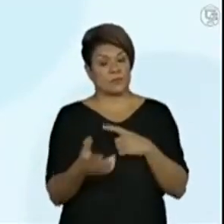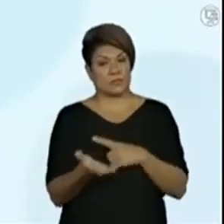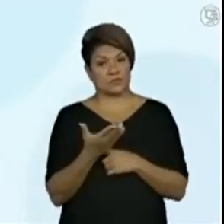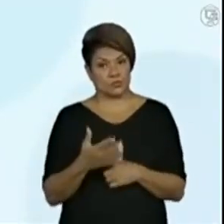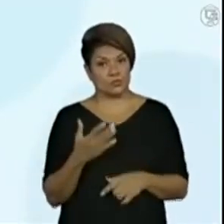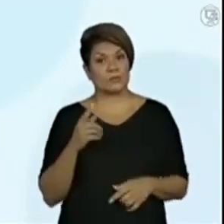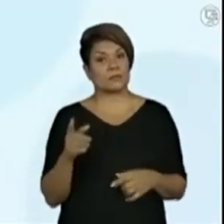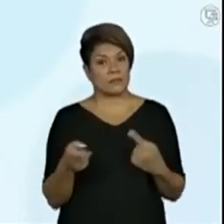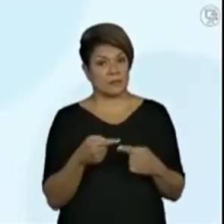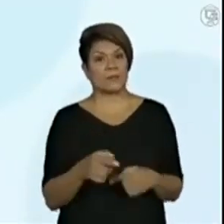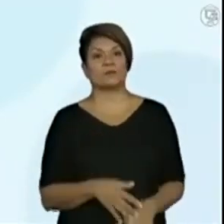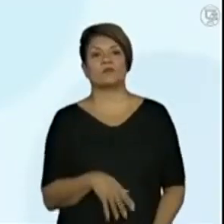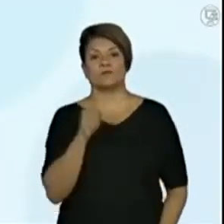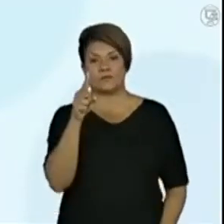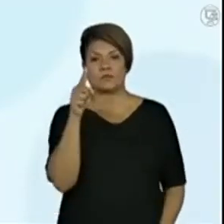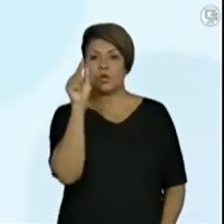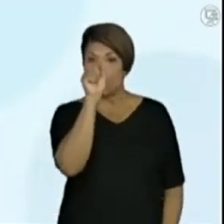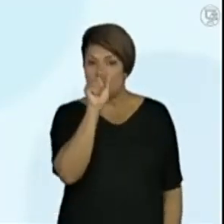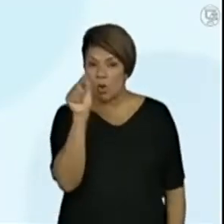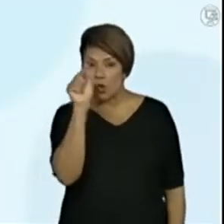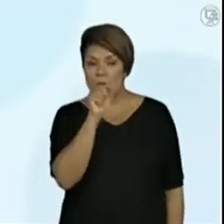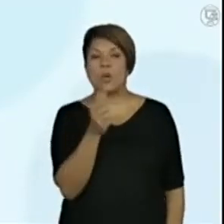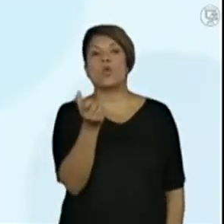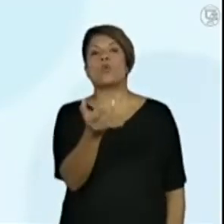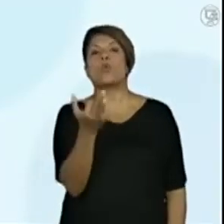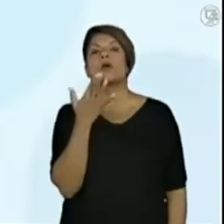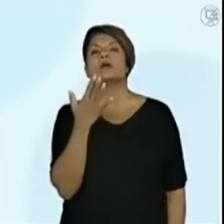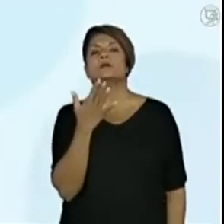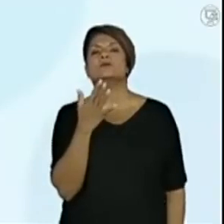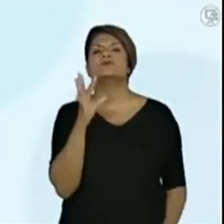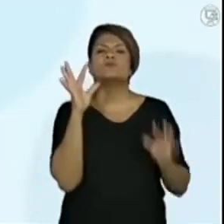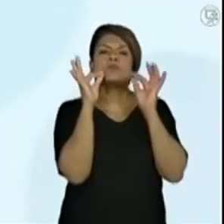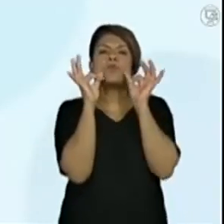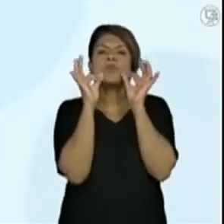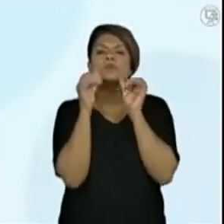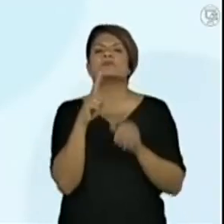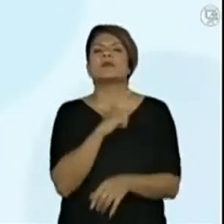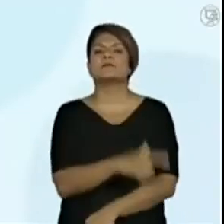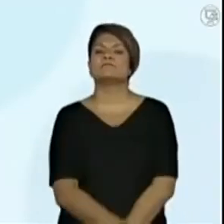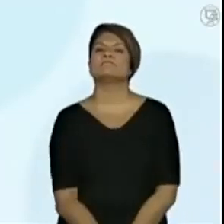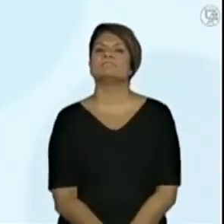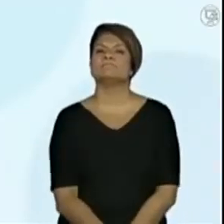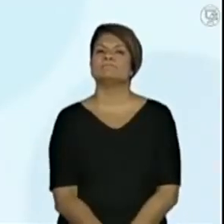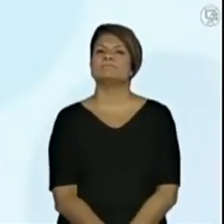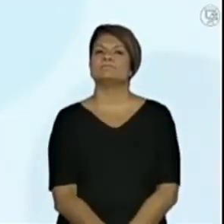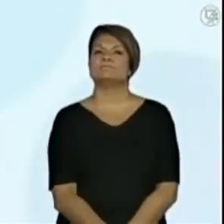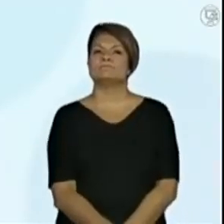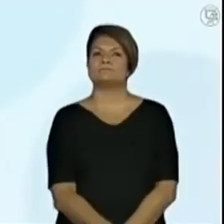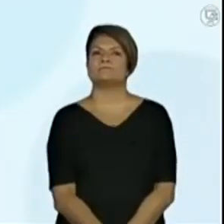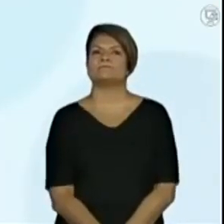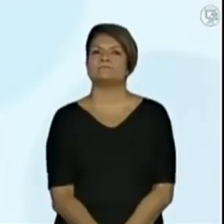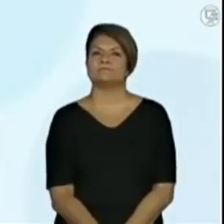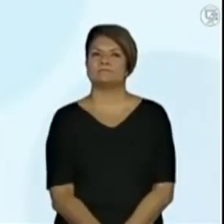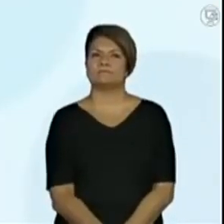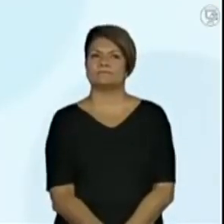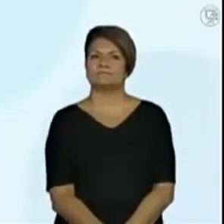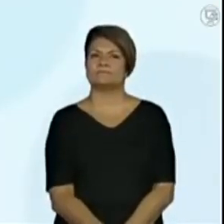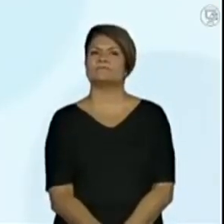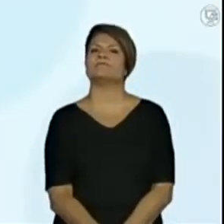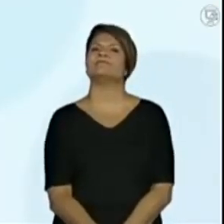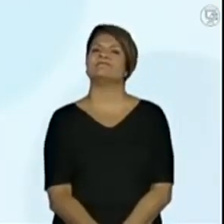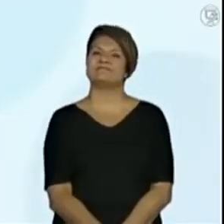Coloque o dedinho aí em cima. Quantos bombons nós temos? Acho que não vai dar. Ah, já apareceu, olha, ó.